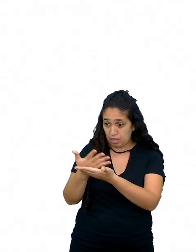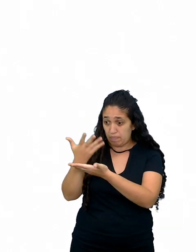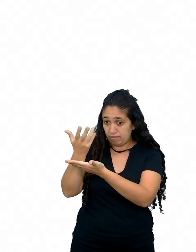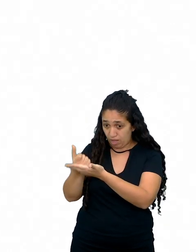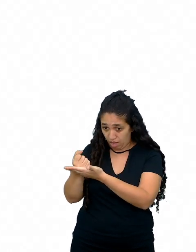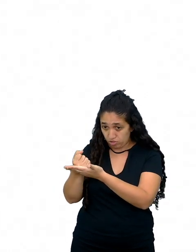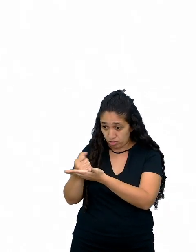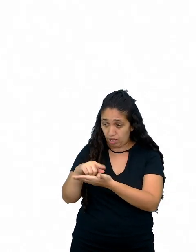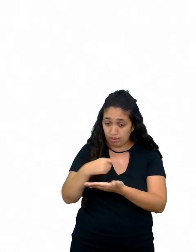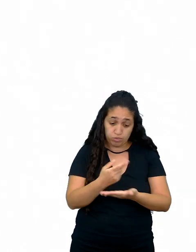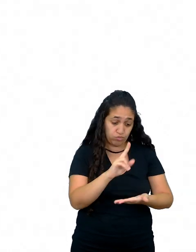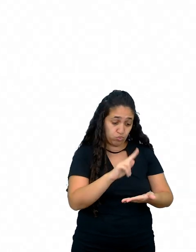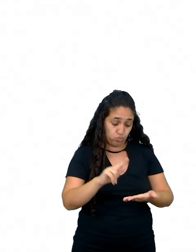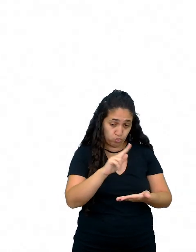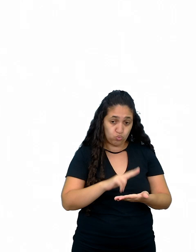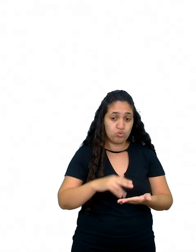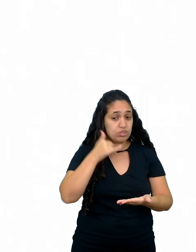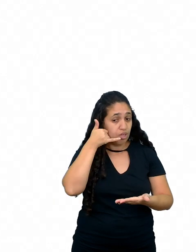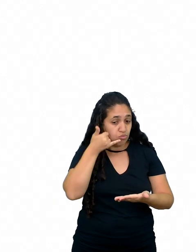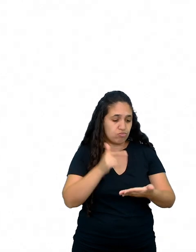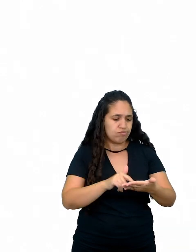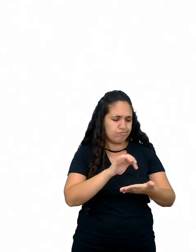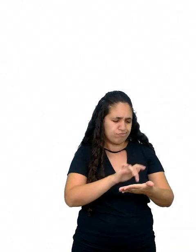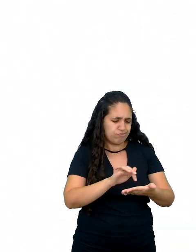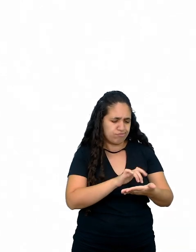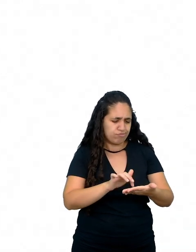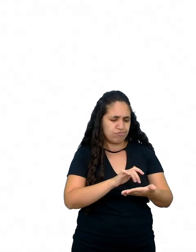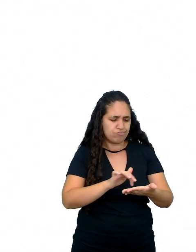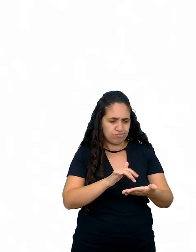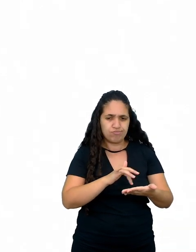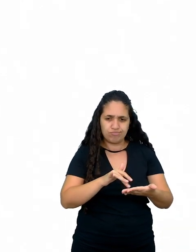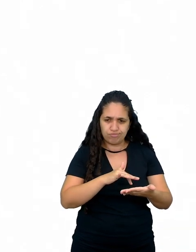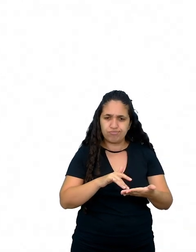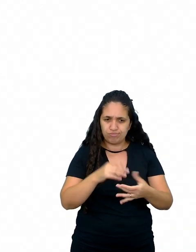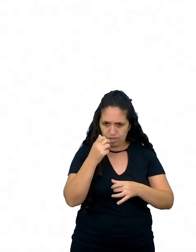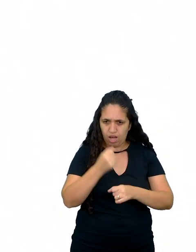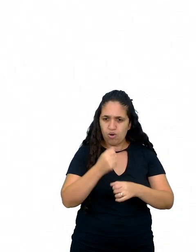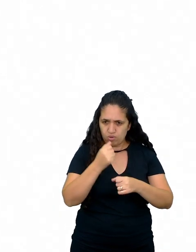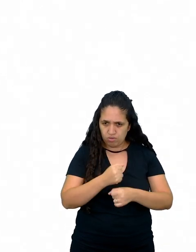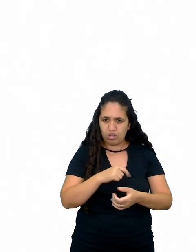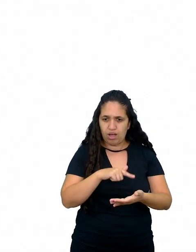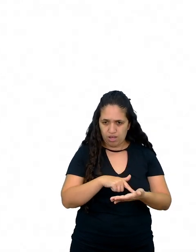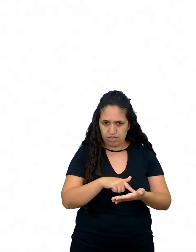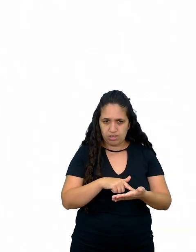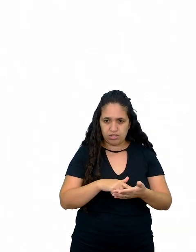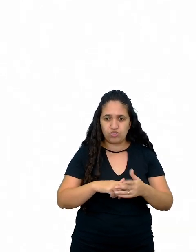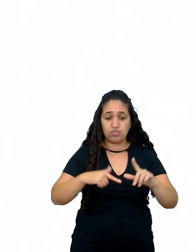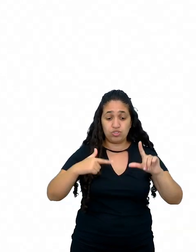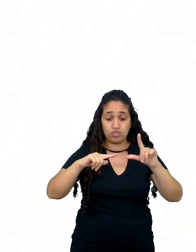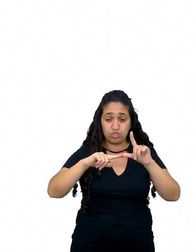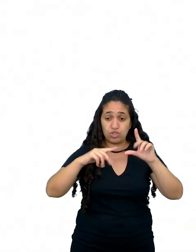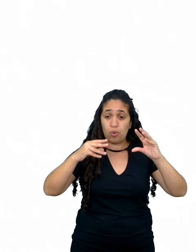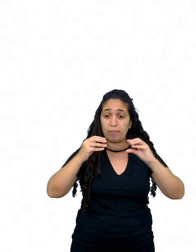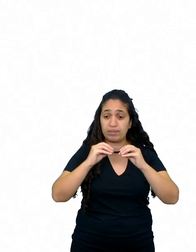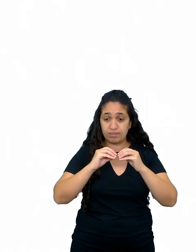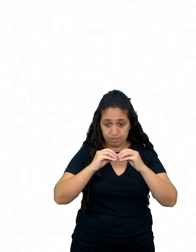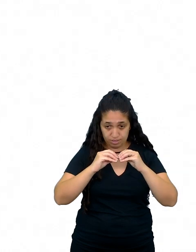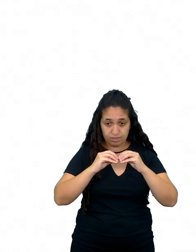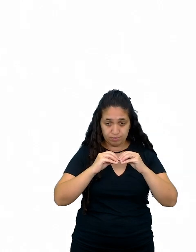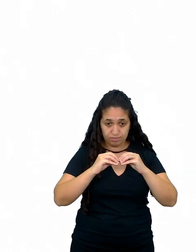online e depois ele fica no celular. Você pode baixar a hora que você quer o GeoGebra de geometria, tá?